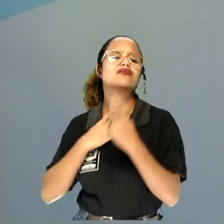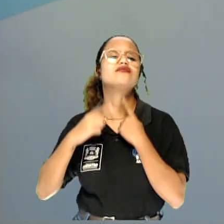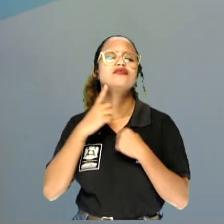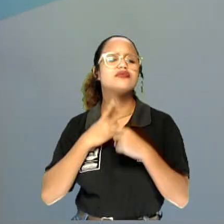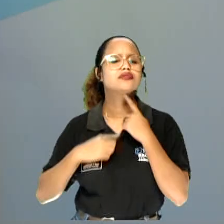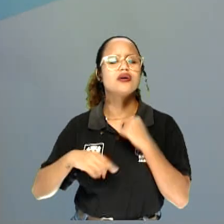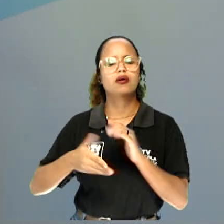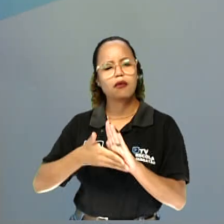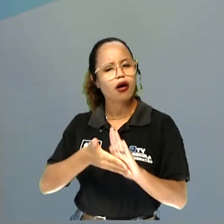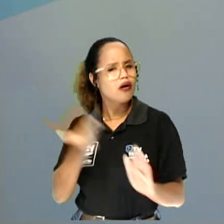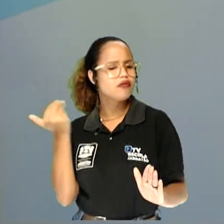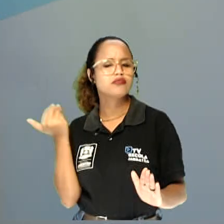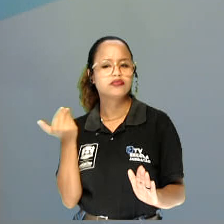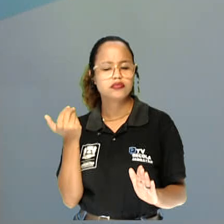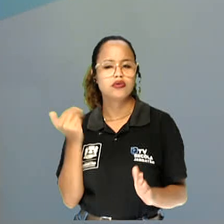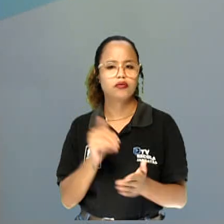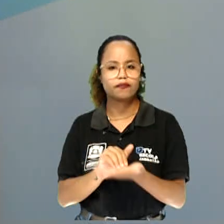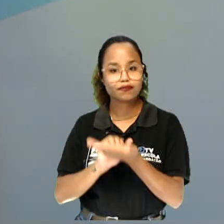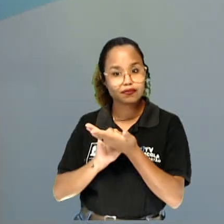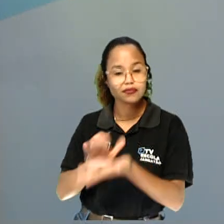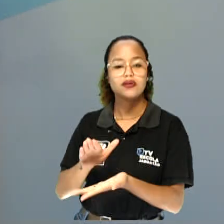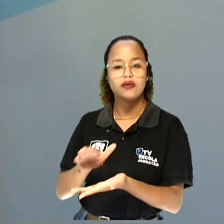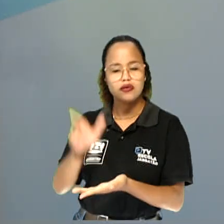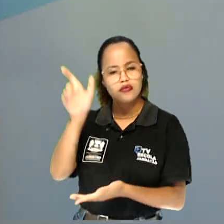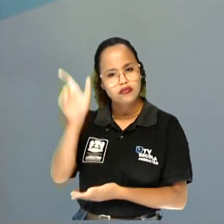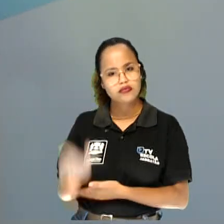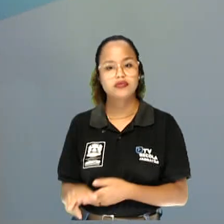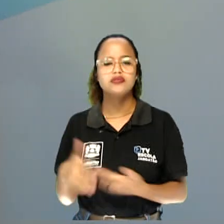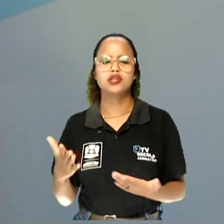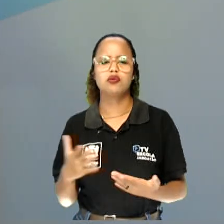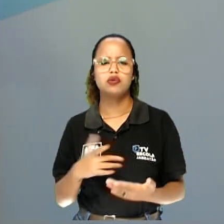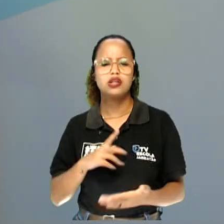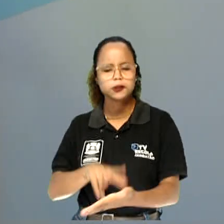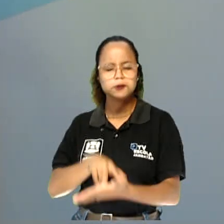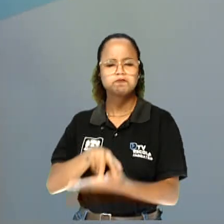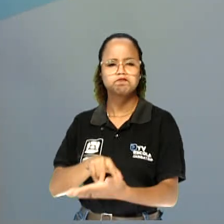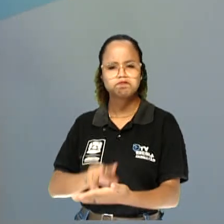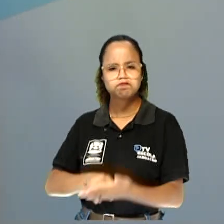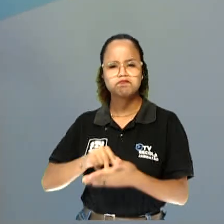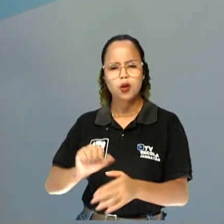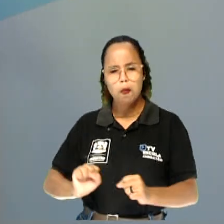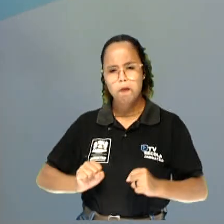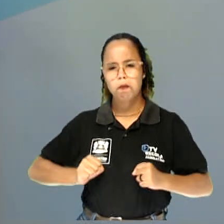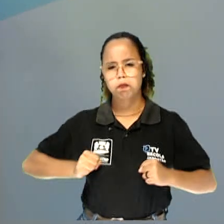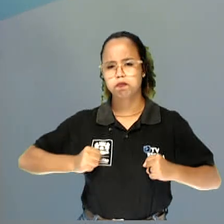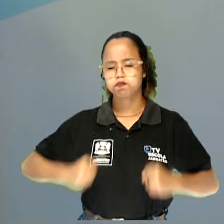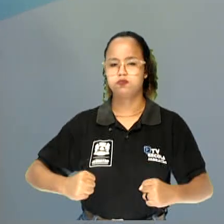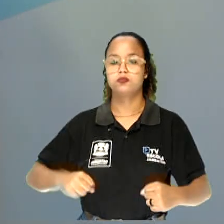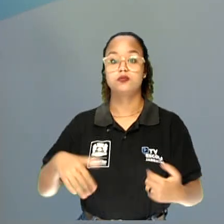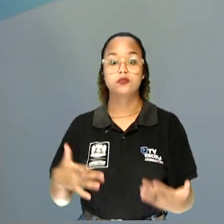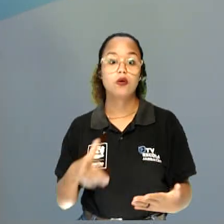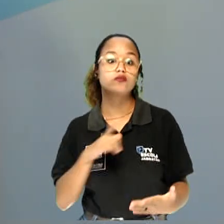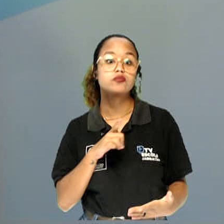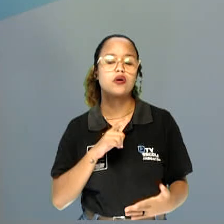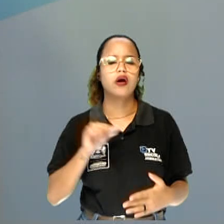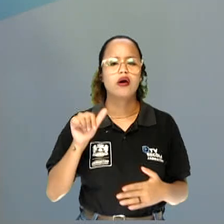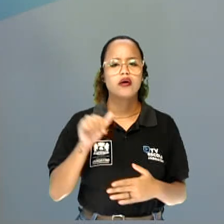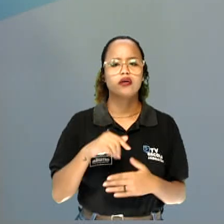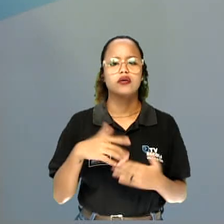depor Floriano do cargo. E Floriano vai resistir. E é aí onde surge a imagem do